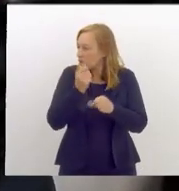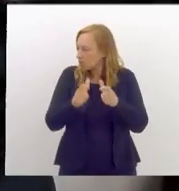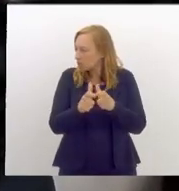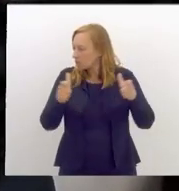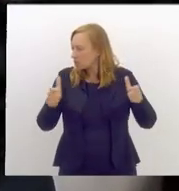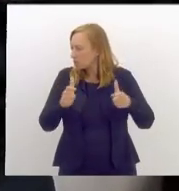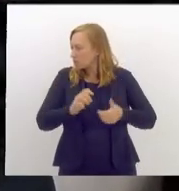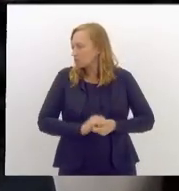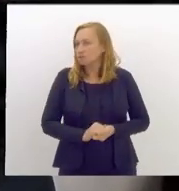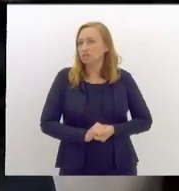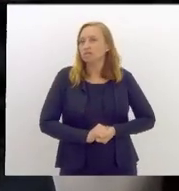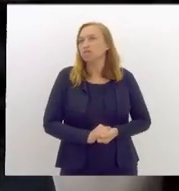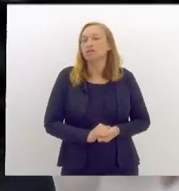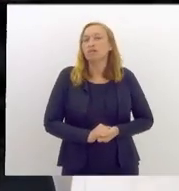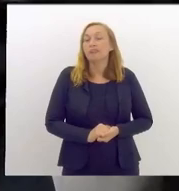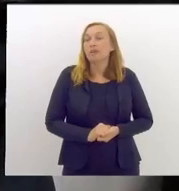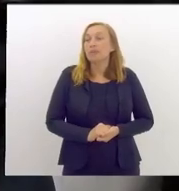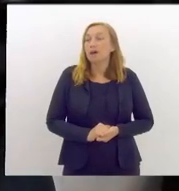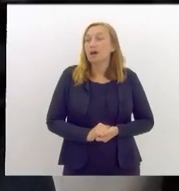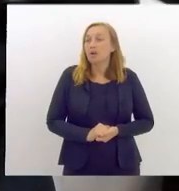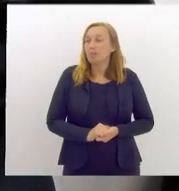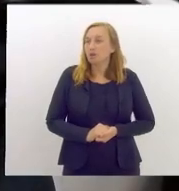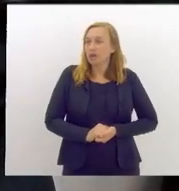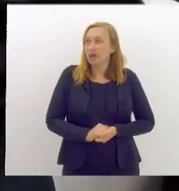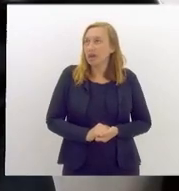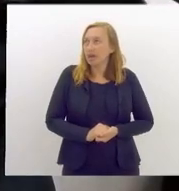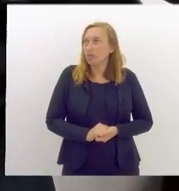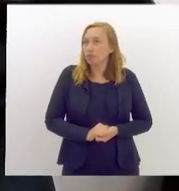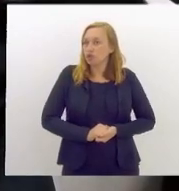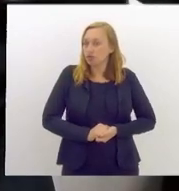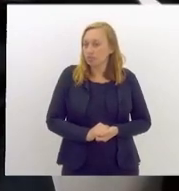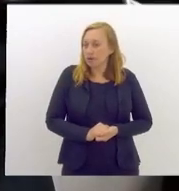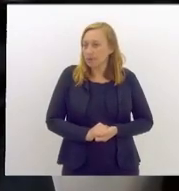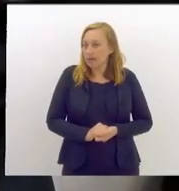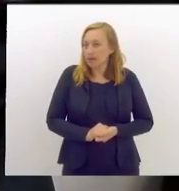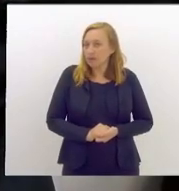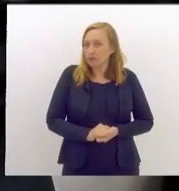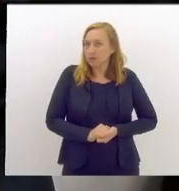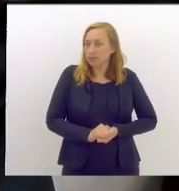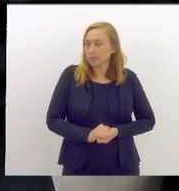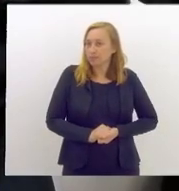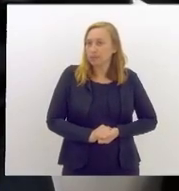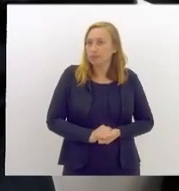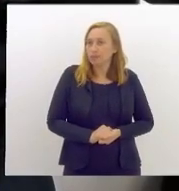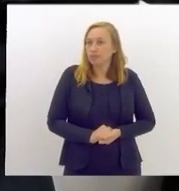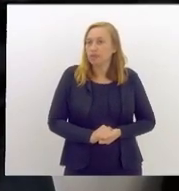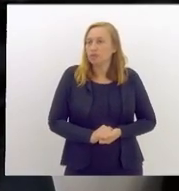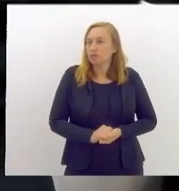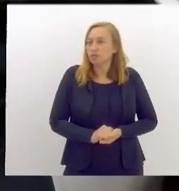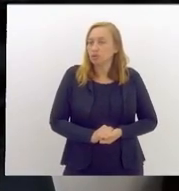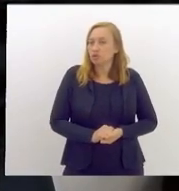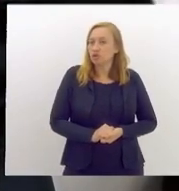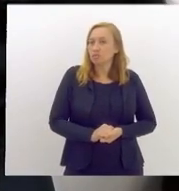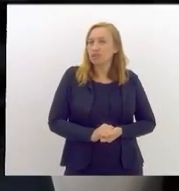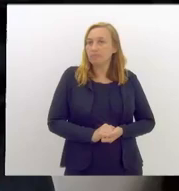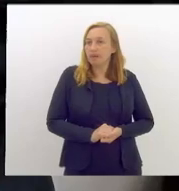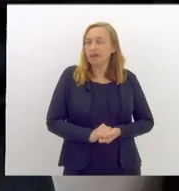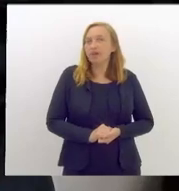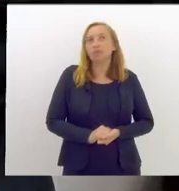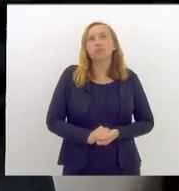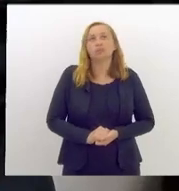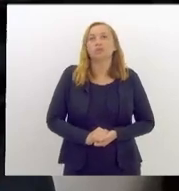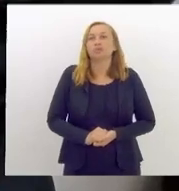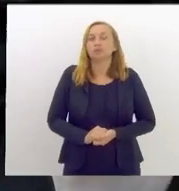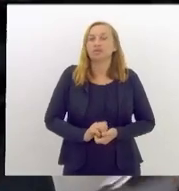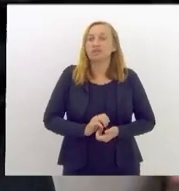olha é pertinho daqui vamos de tombar o plenário da alerj para fazer um shopping subterrâneo aqui não demora